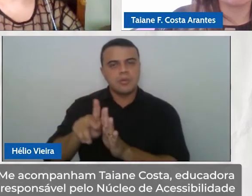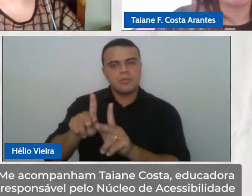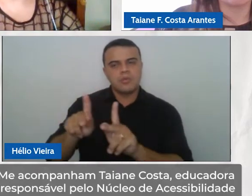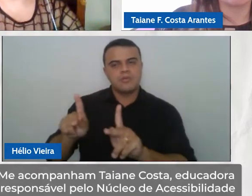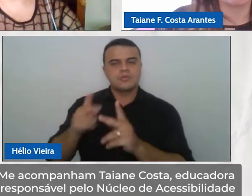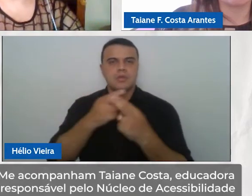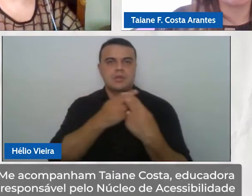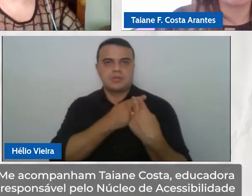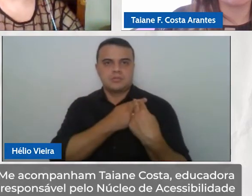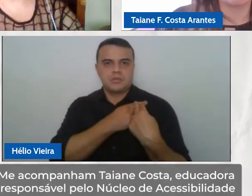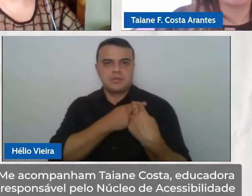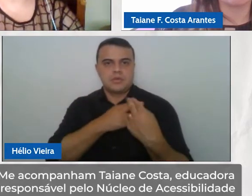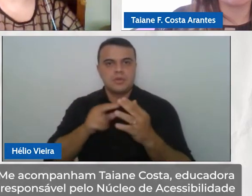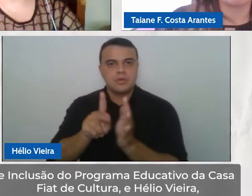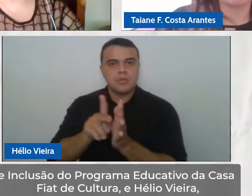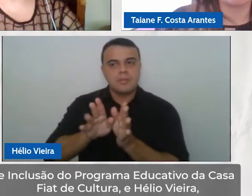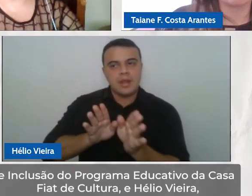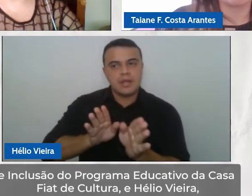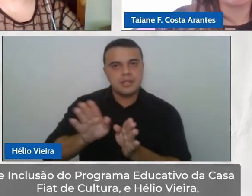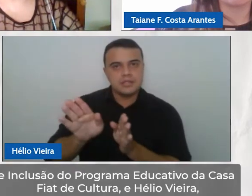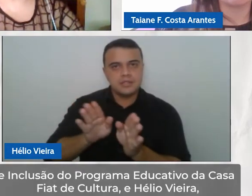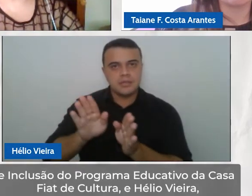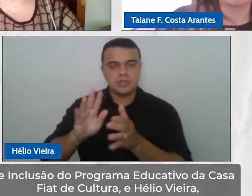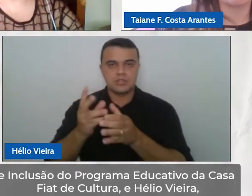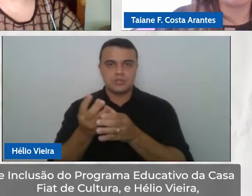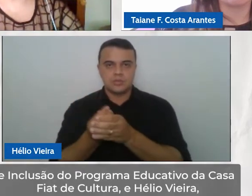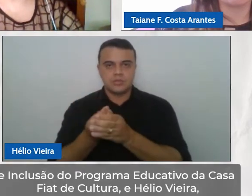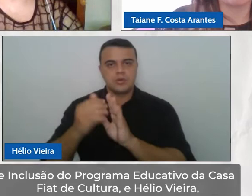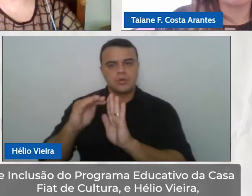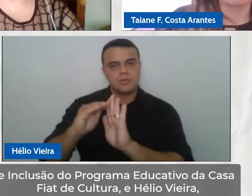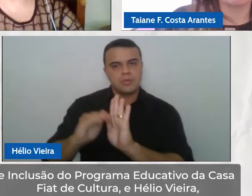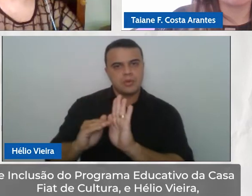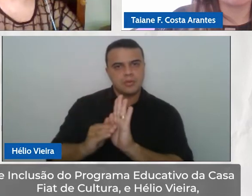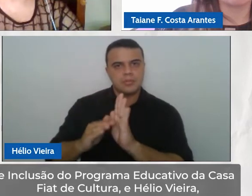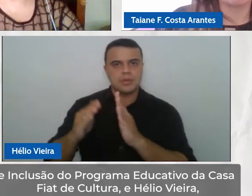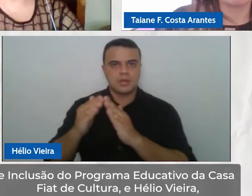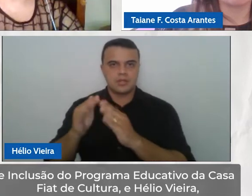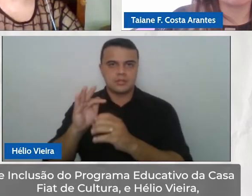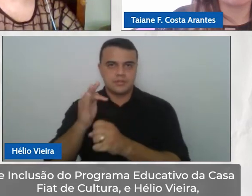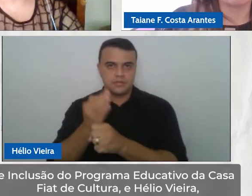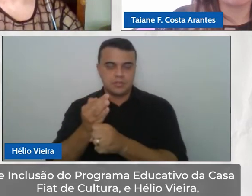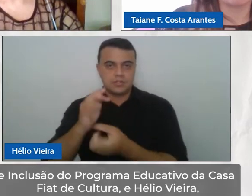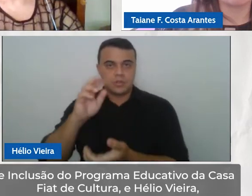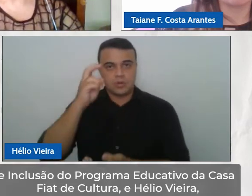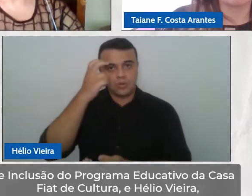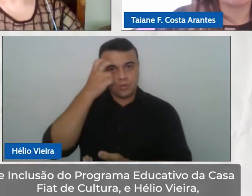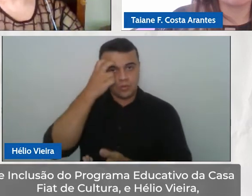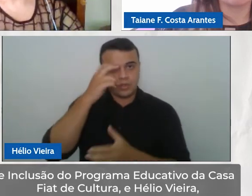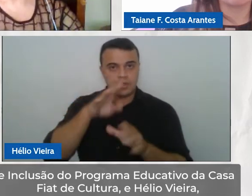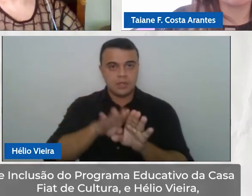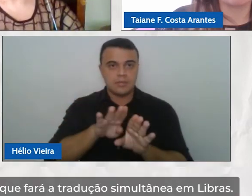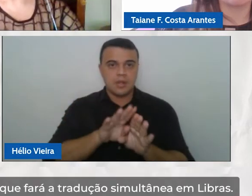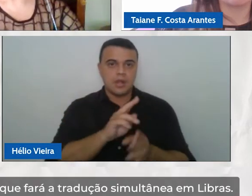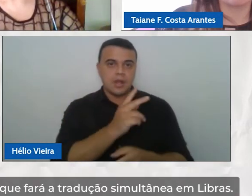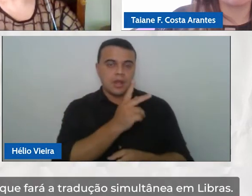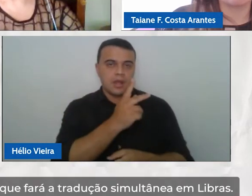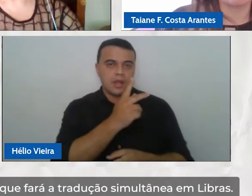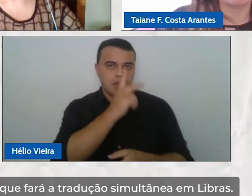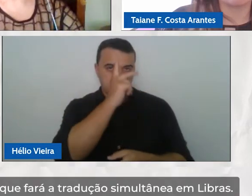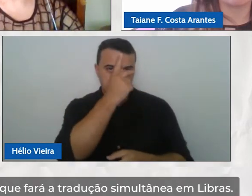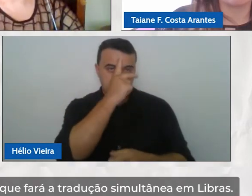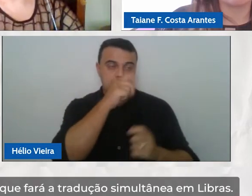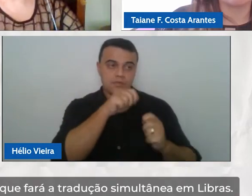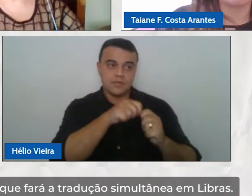responsável pelo Núcleo de Acessibilidade e Inclusão do Programa Educativo da Casa Fiat de Cultura, e Hélio Vieira, que fará